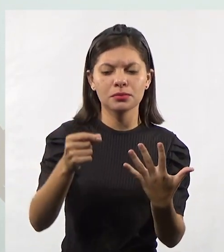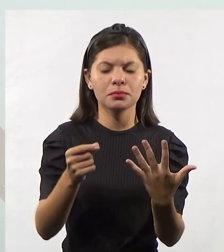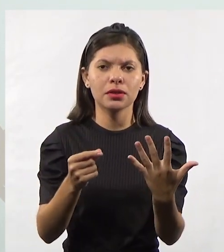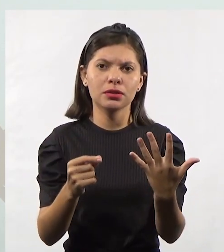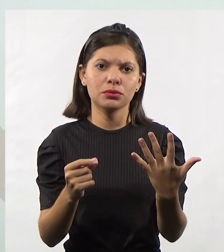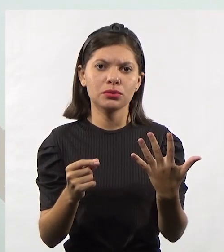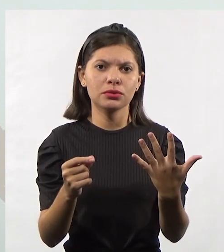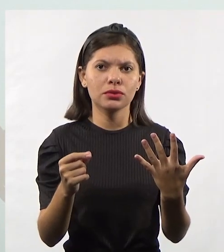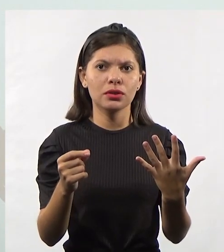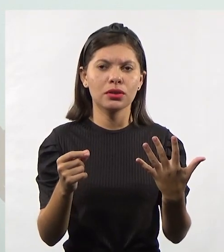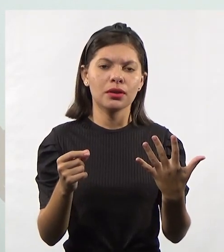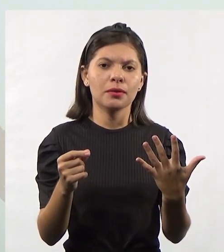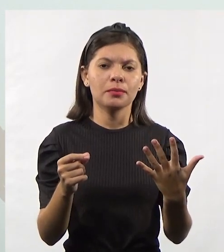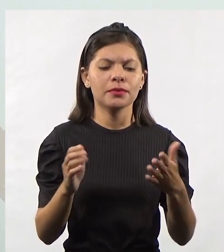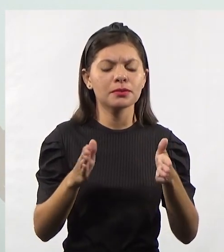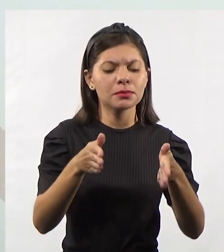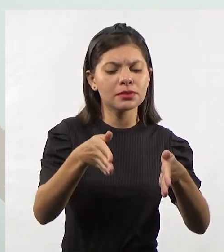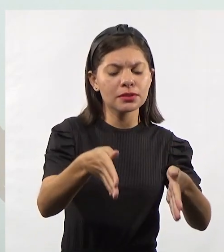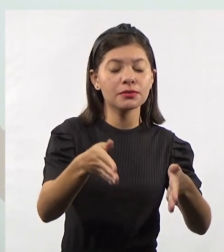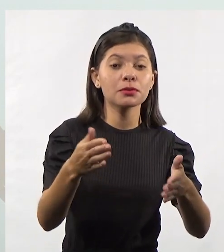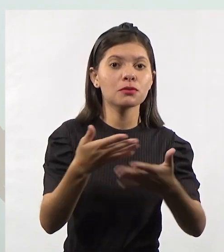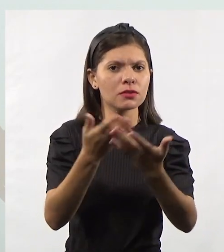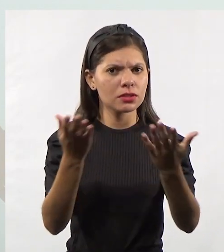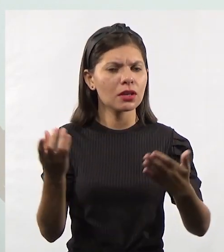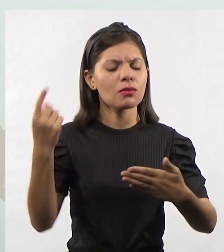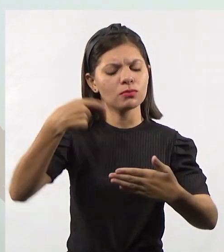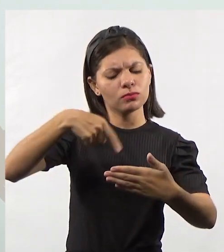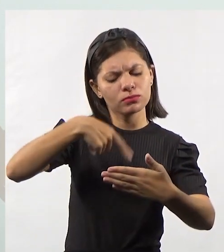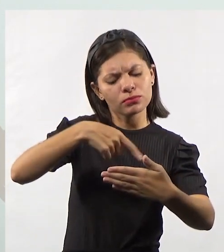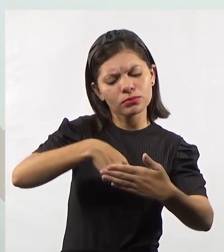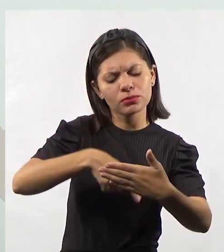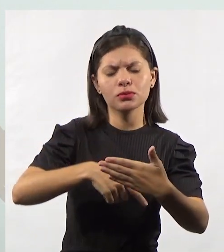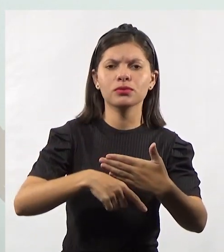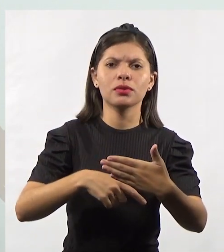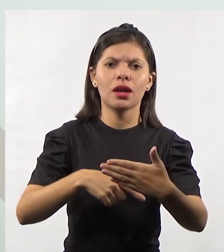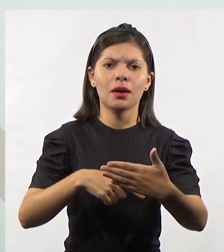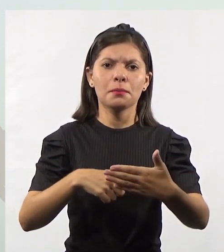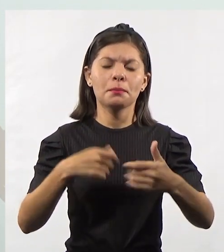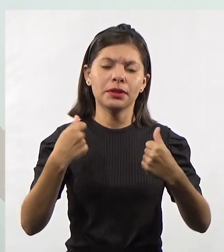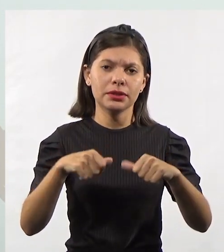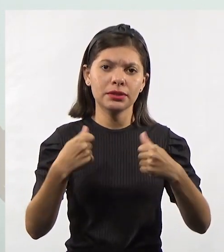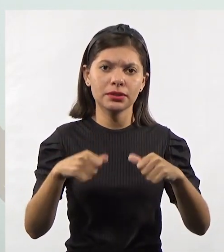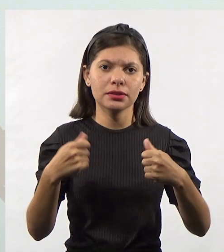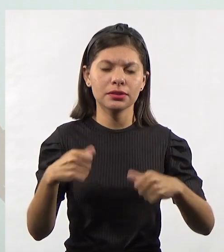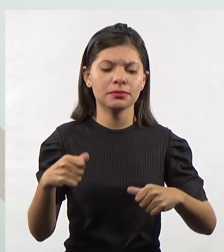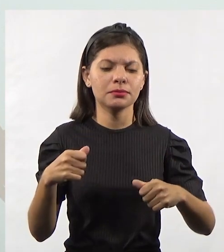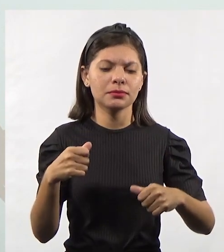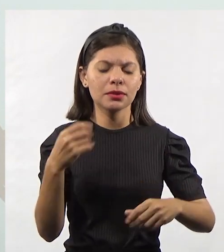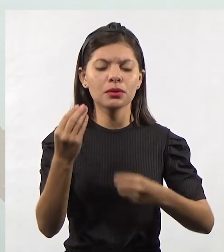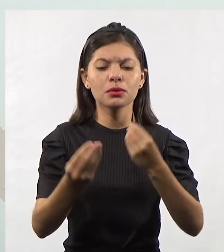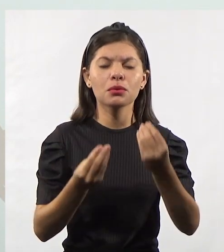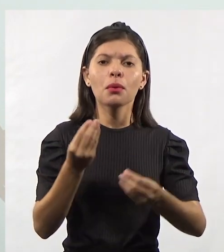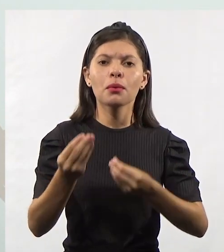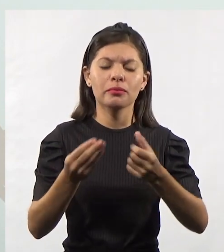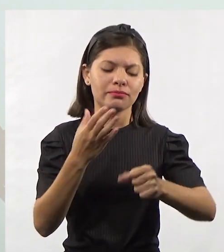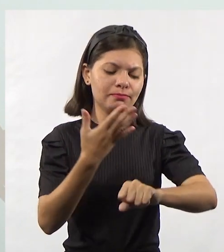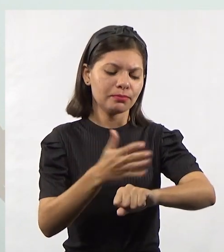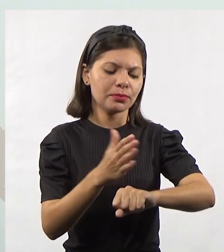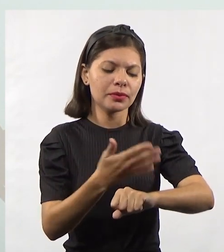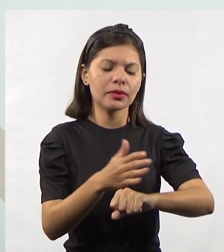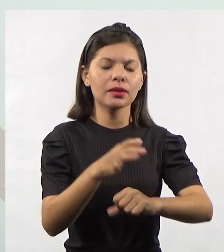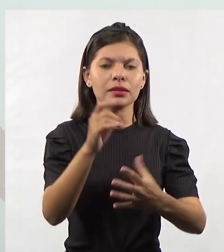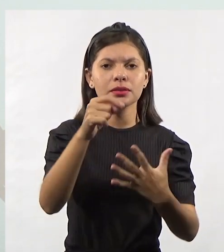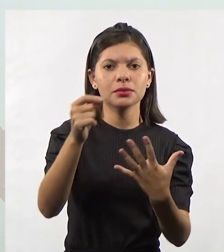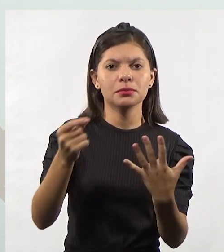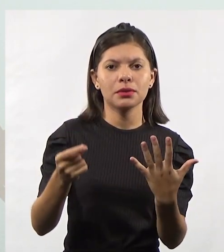instrumentos específicos e é por isso que você tem que se aprofundar nesse instrumento para saber como aplicar Esse instrumento de coleta